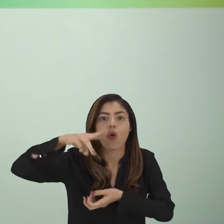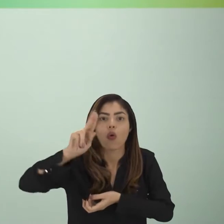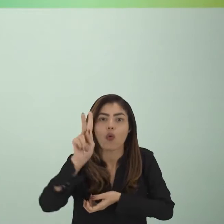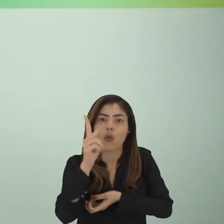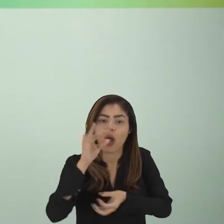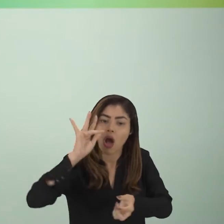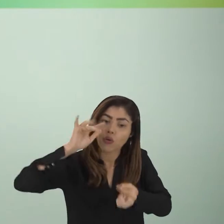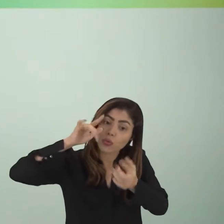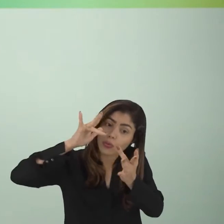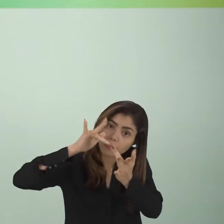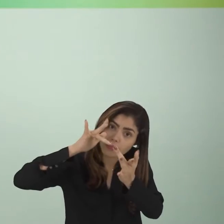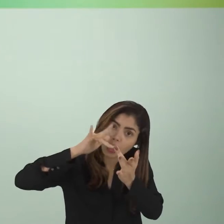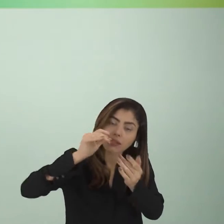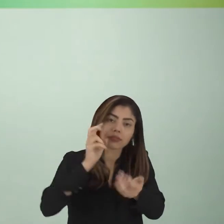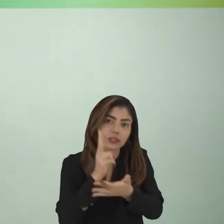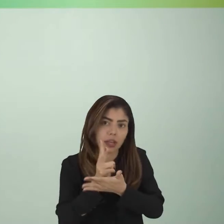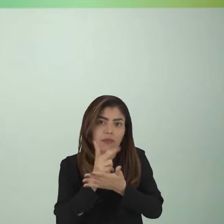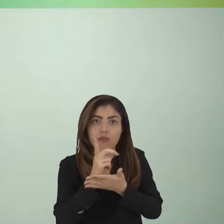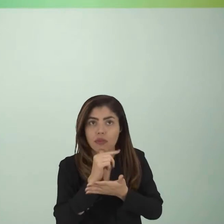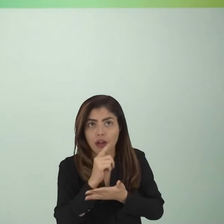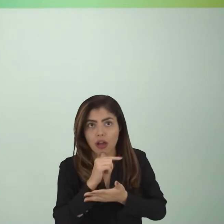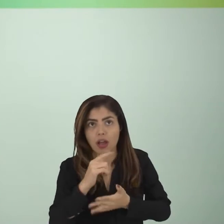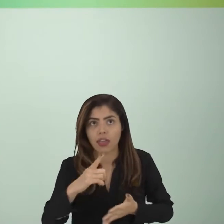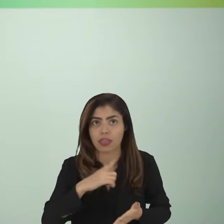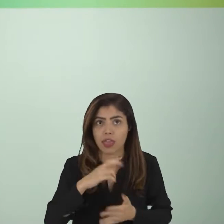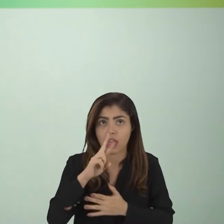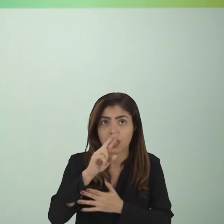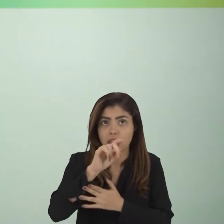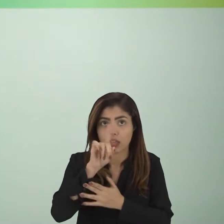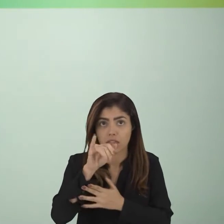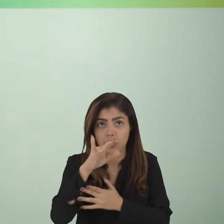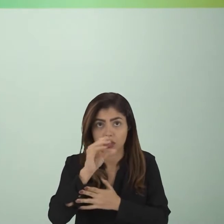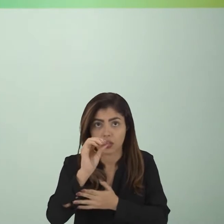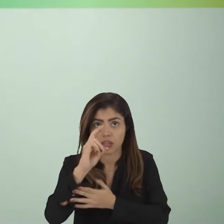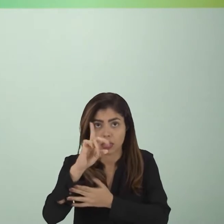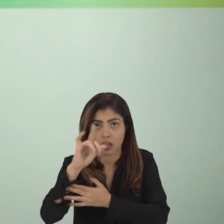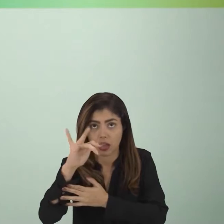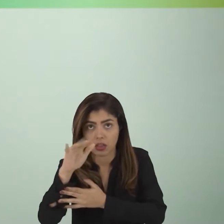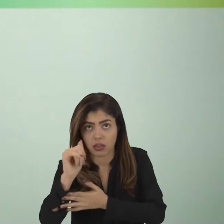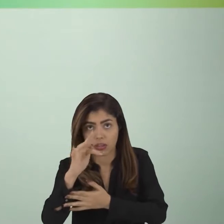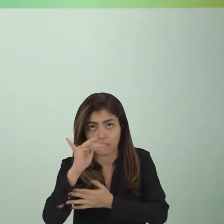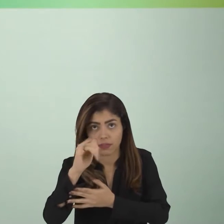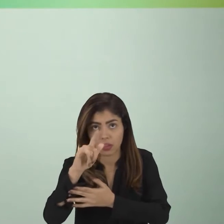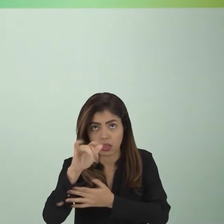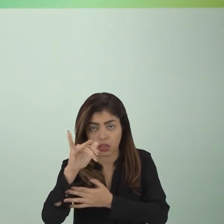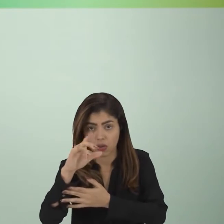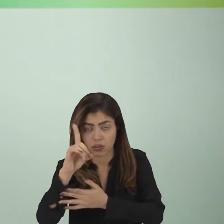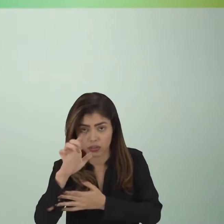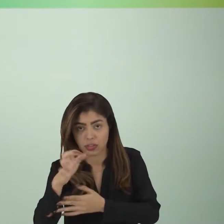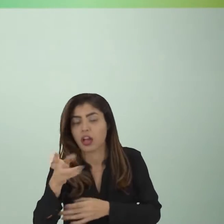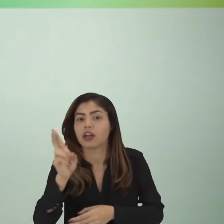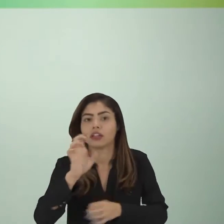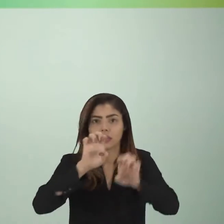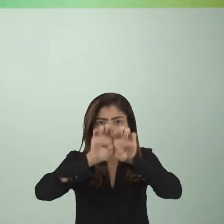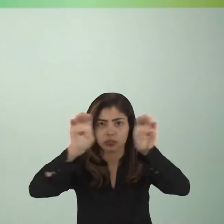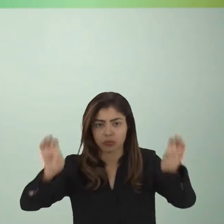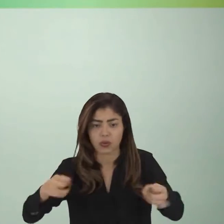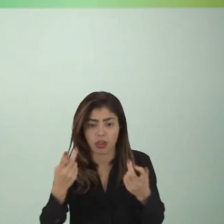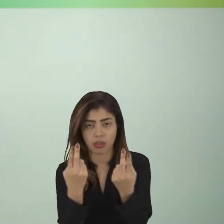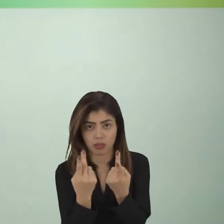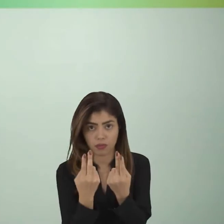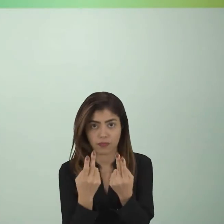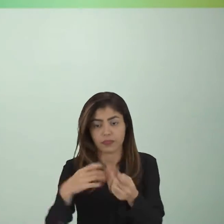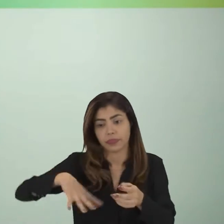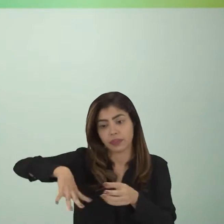tenham contato com a água. Possuem rizóide, cauloide e filóide, ou seja, são estruturas que são semelhantes